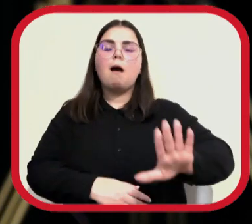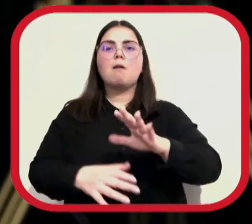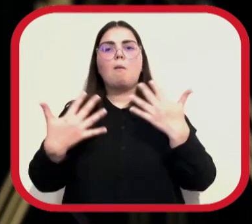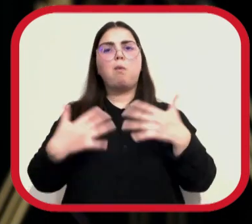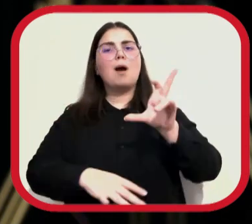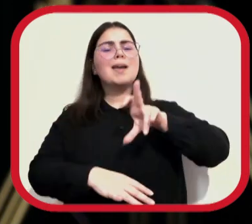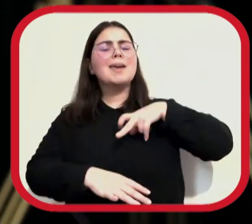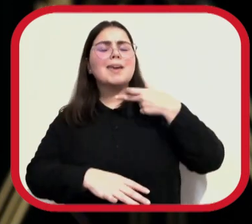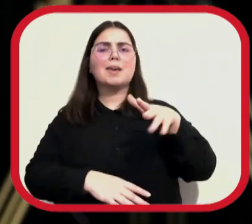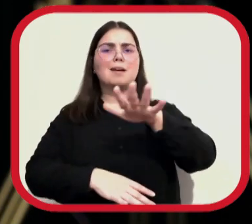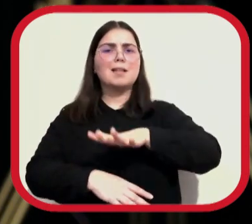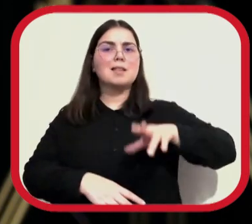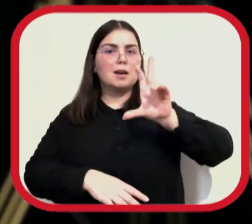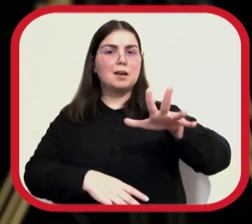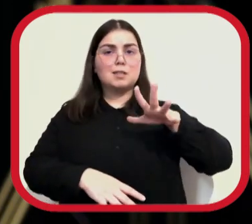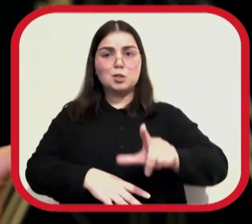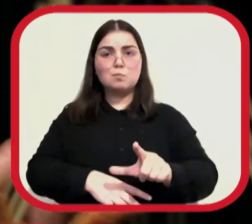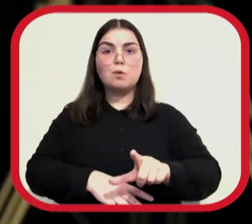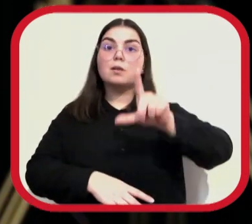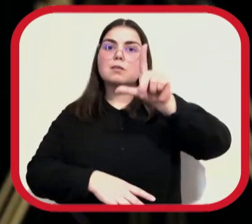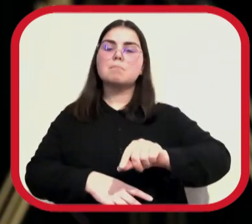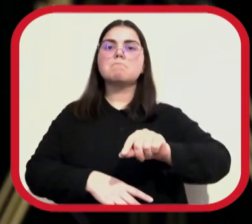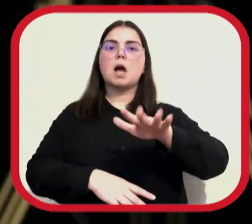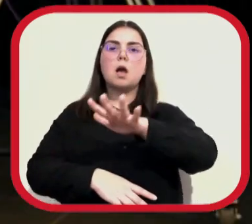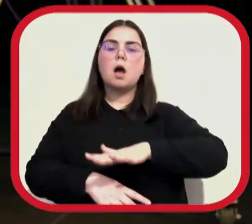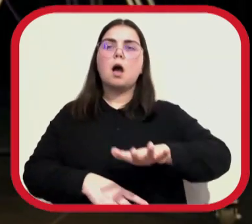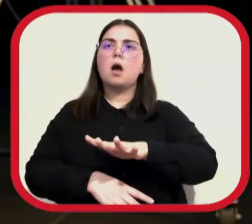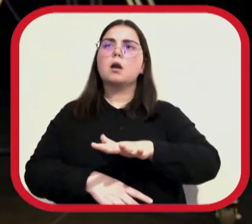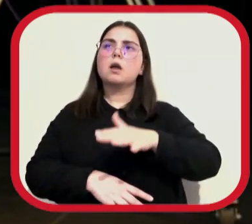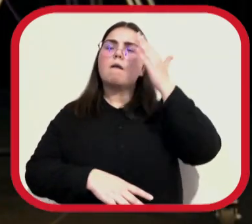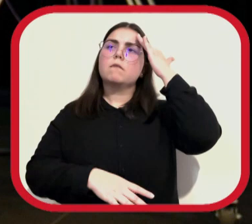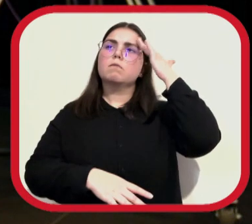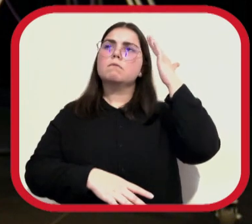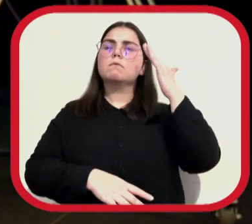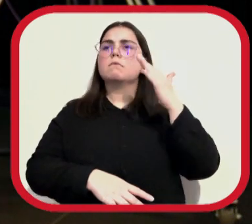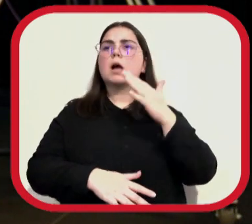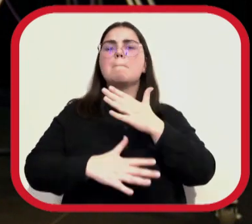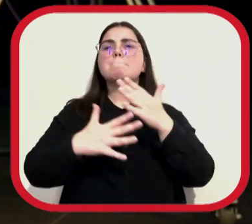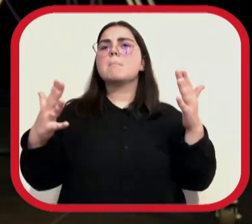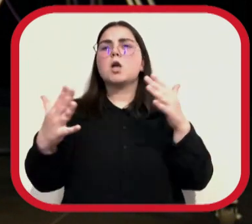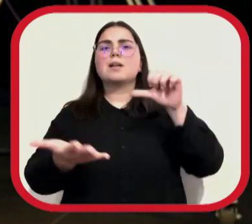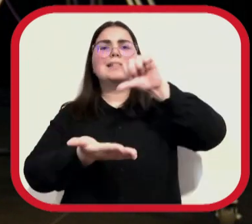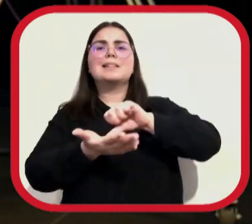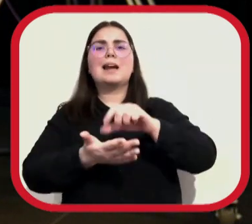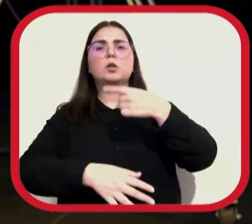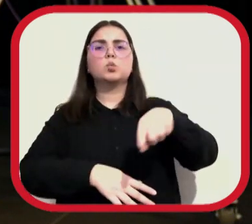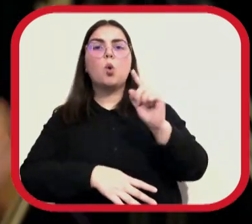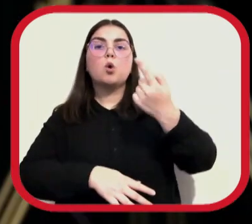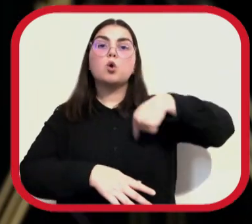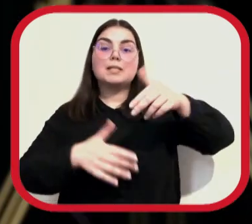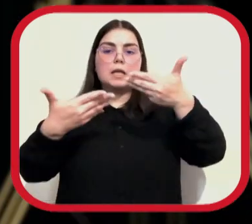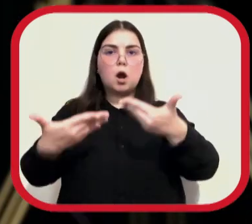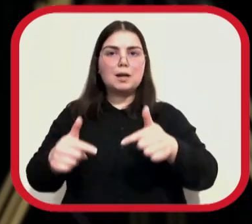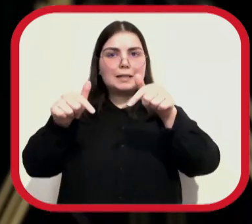das zonas nobres de Lisboa, de estarmos numa zona que muitas vezes não é considerada extremamente central,